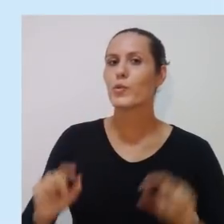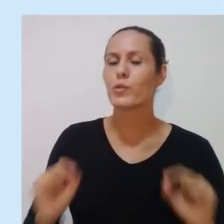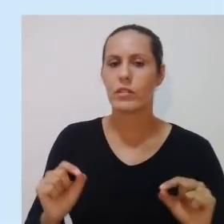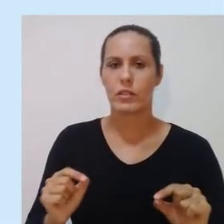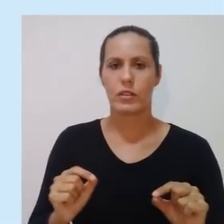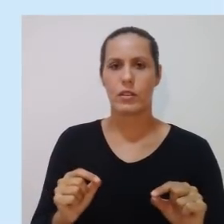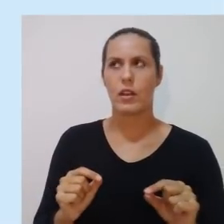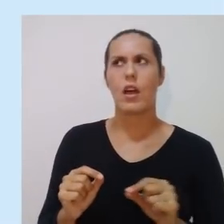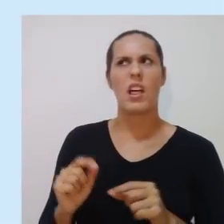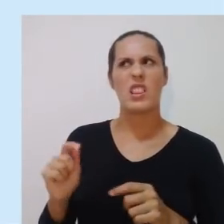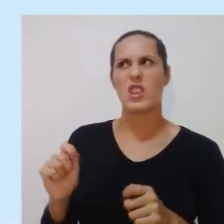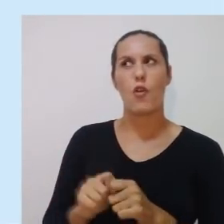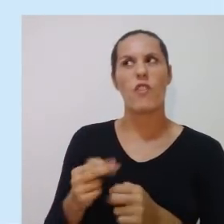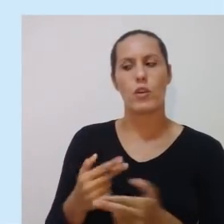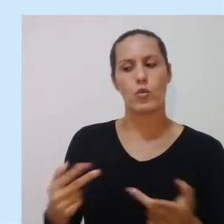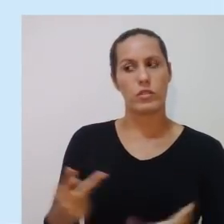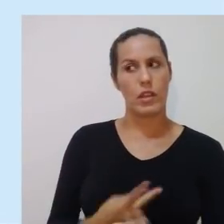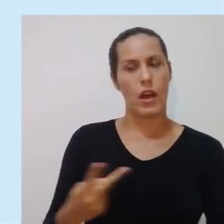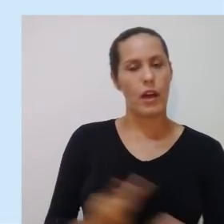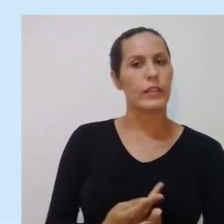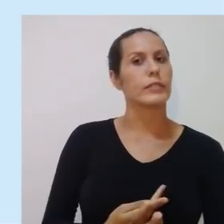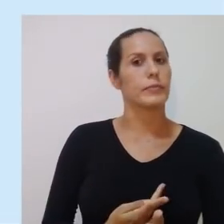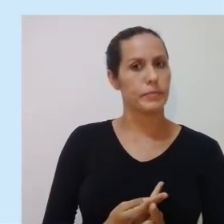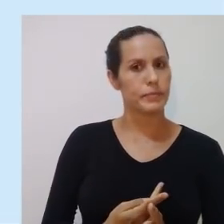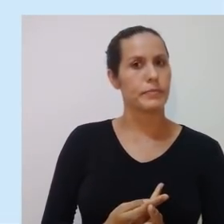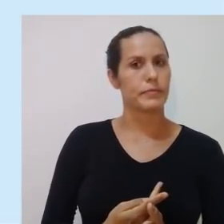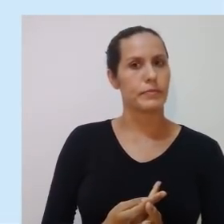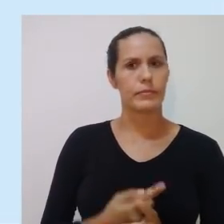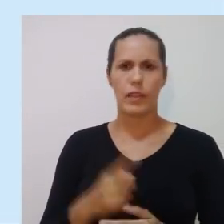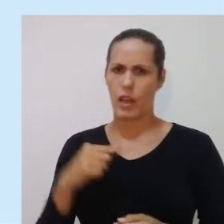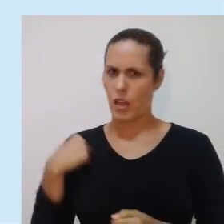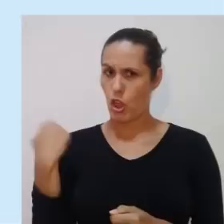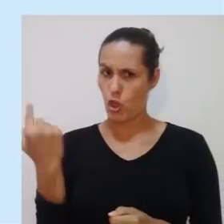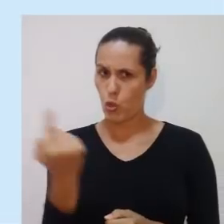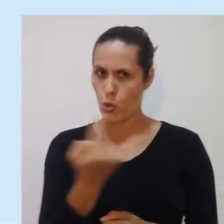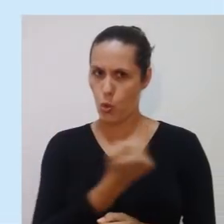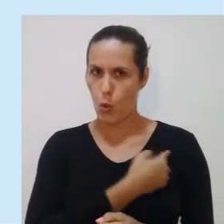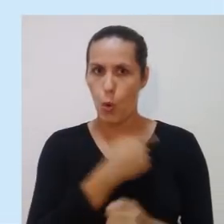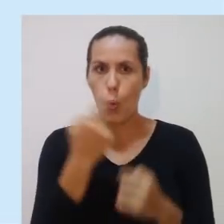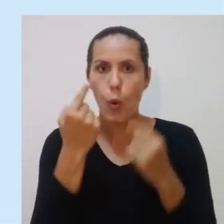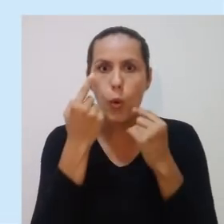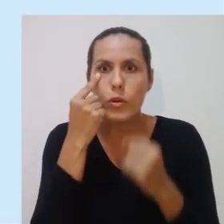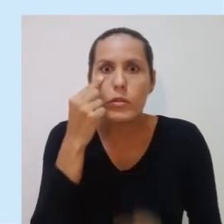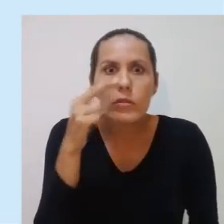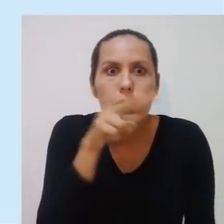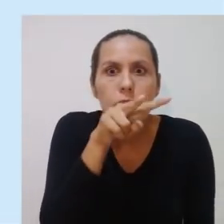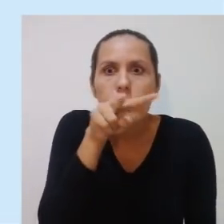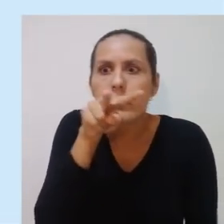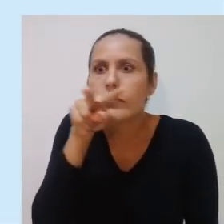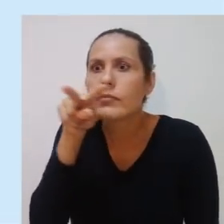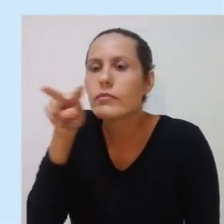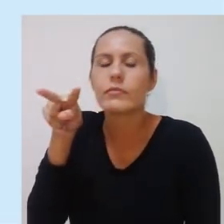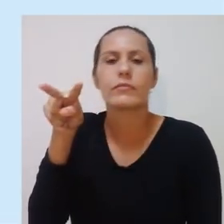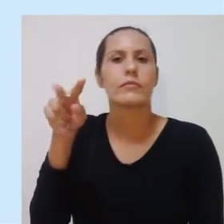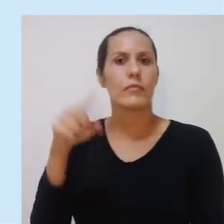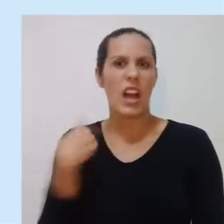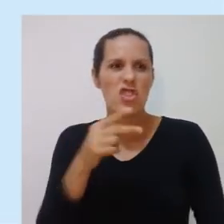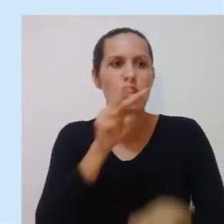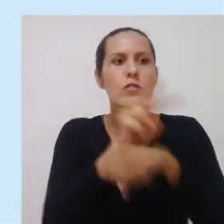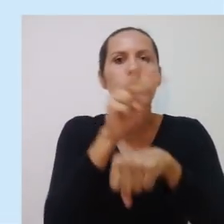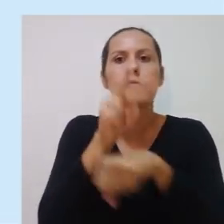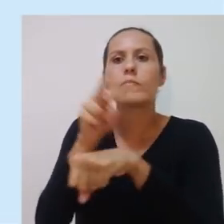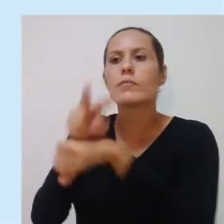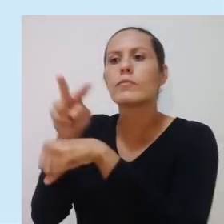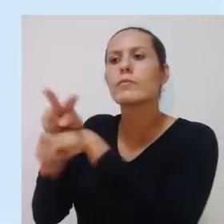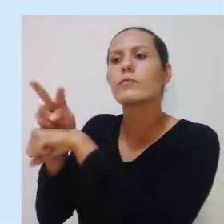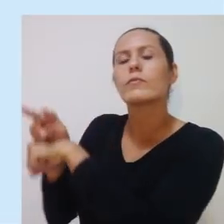conclusões. A placa está dizendo, não faça a coisa errada. Nós estamos vendo, nós